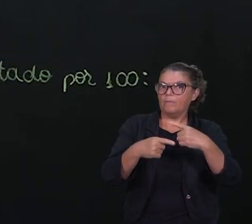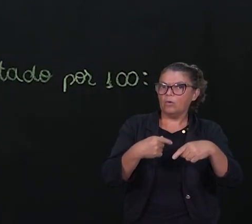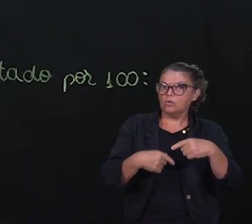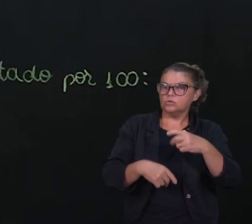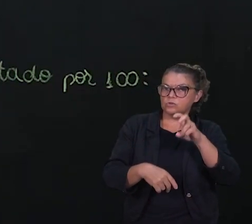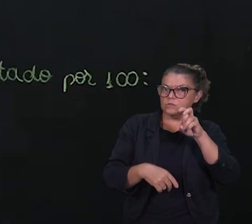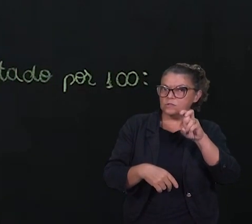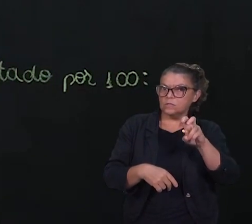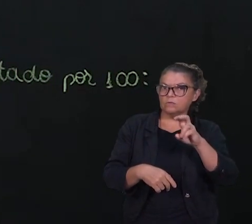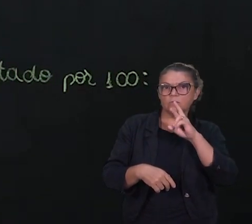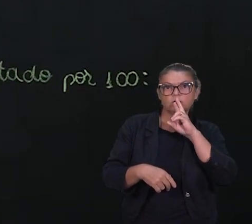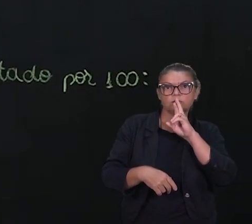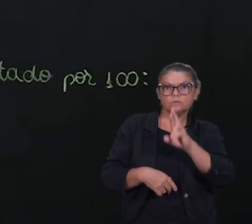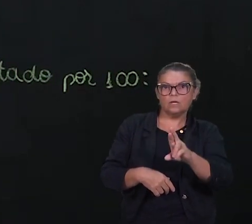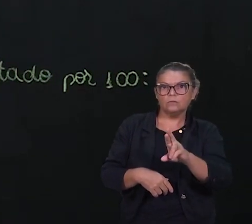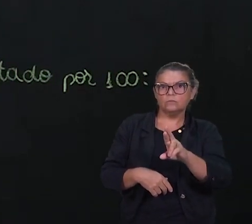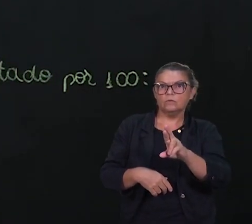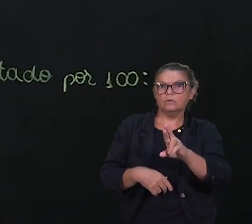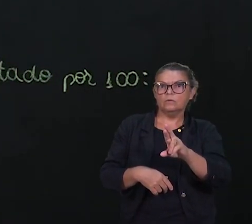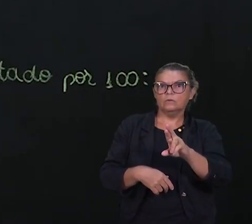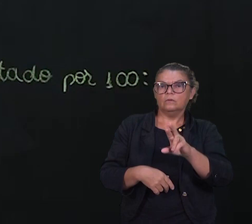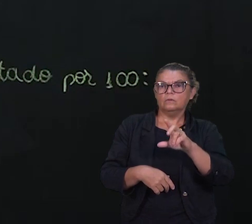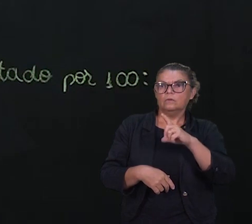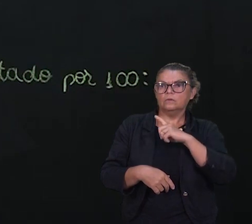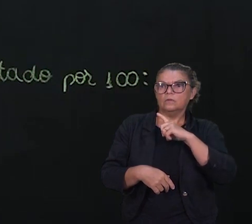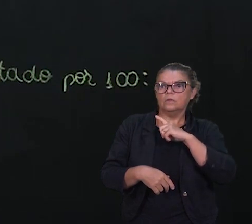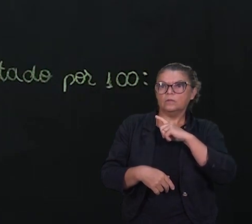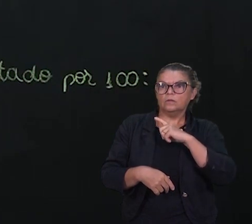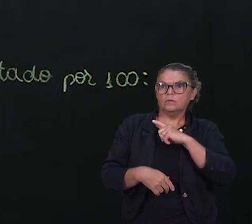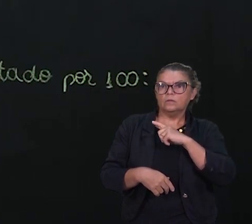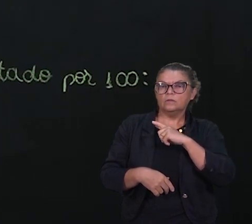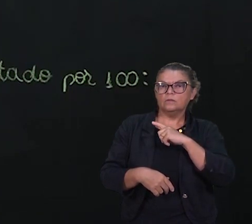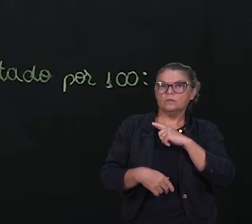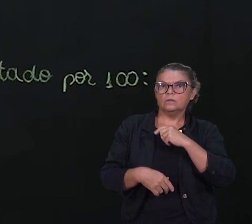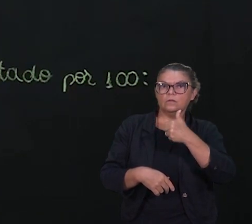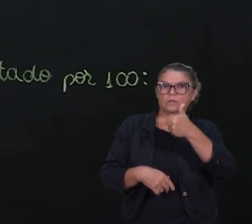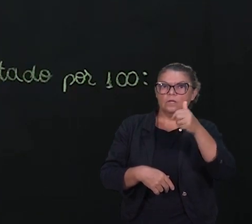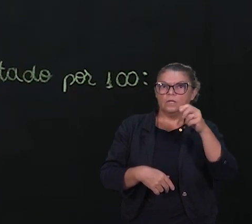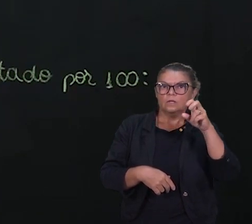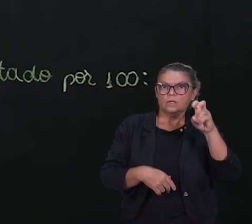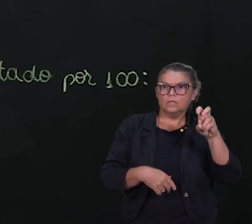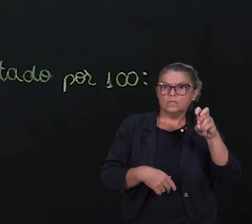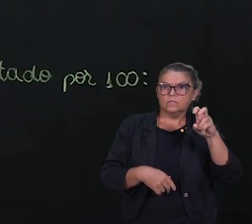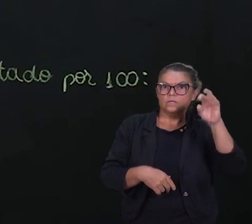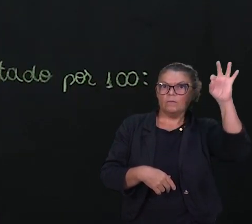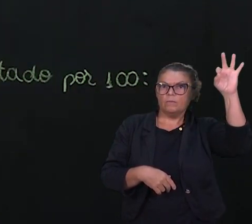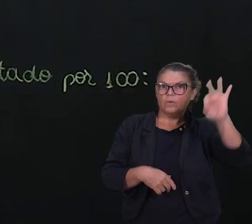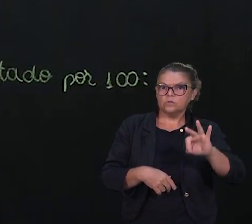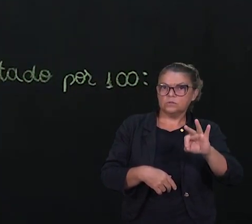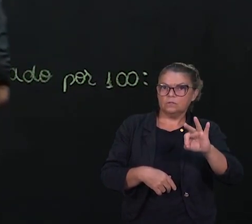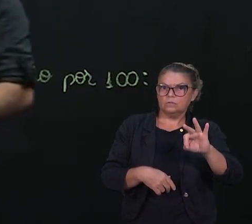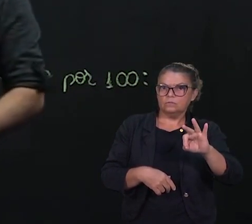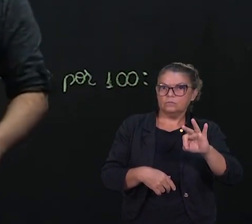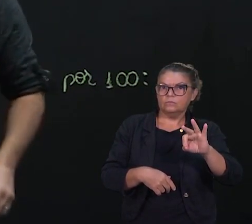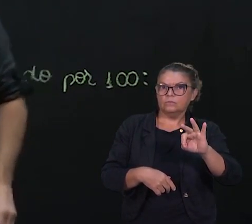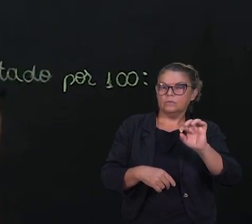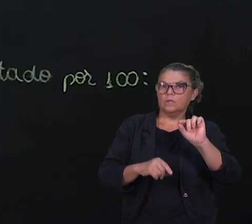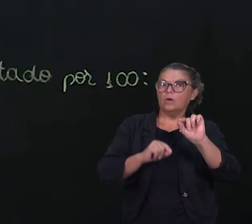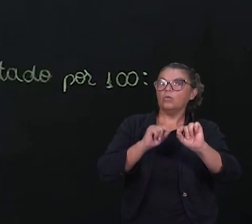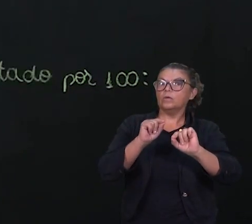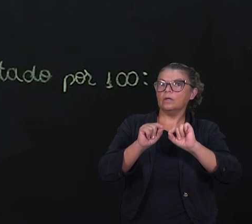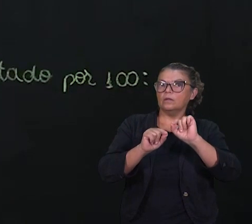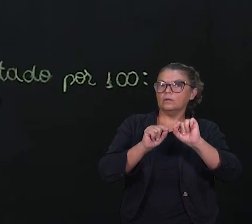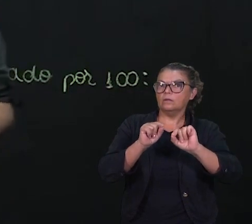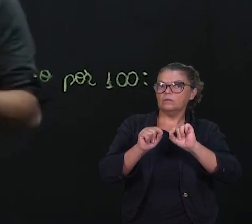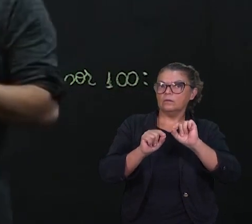5, onde esse resultado ele coincide com 15%, tá? Então quer